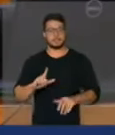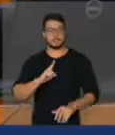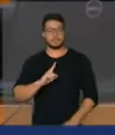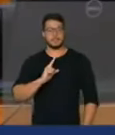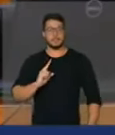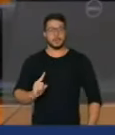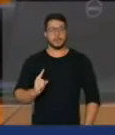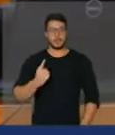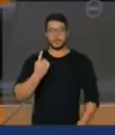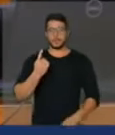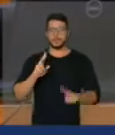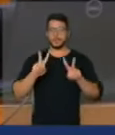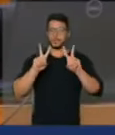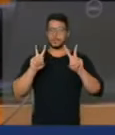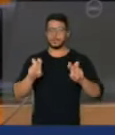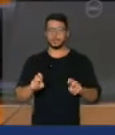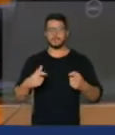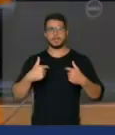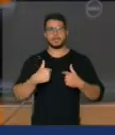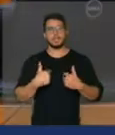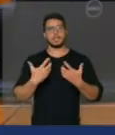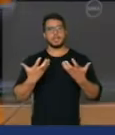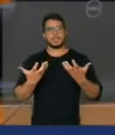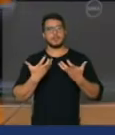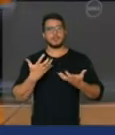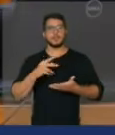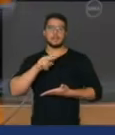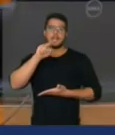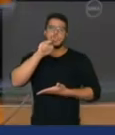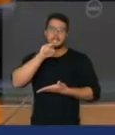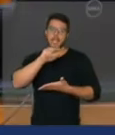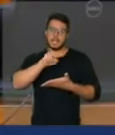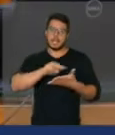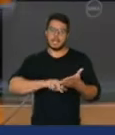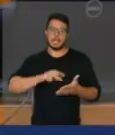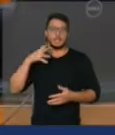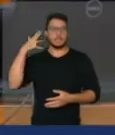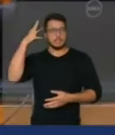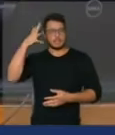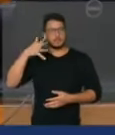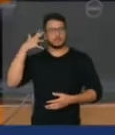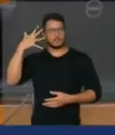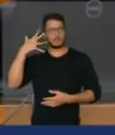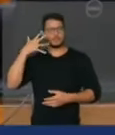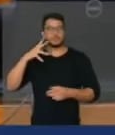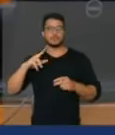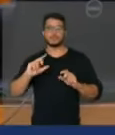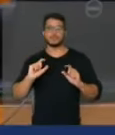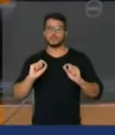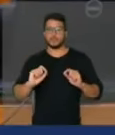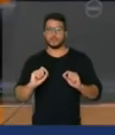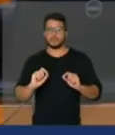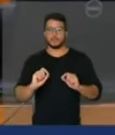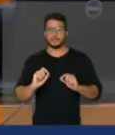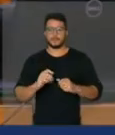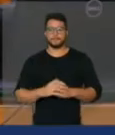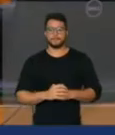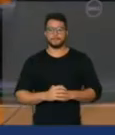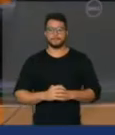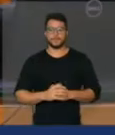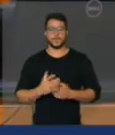fazer um discurso lido, calmo, ponderado, mas muito firme, a respeito do tratamento